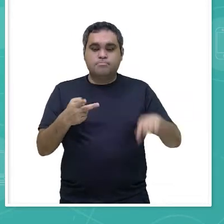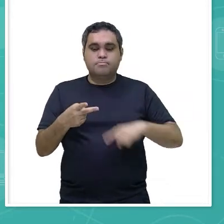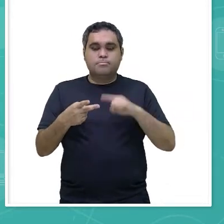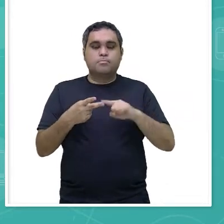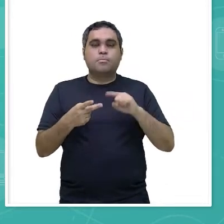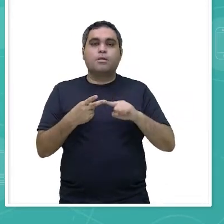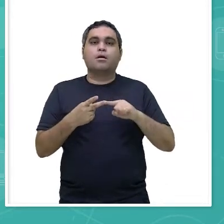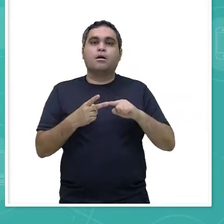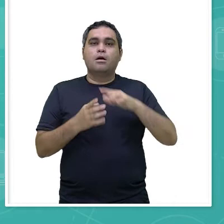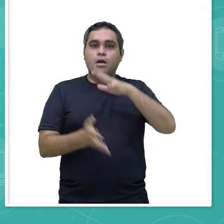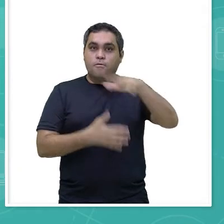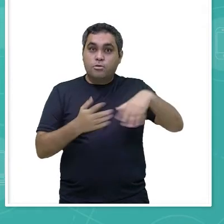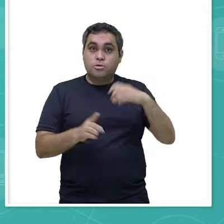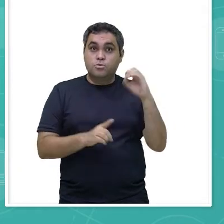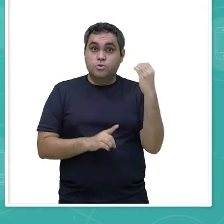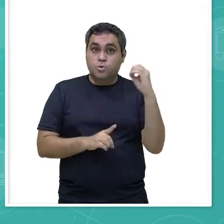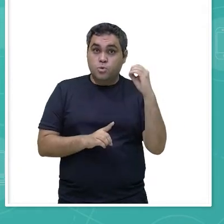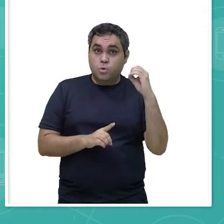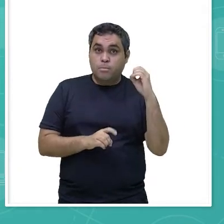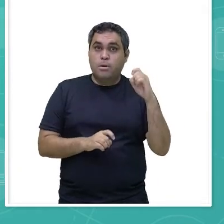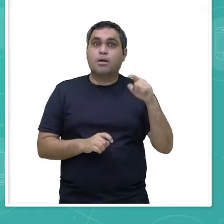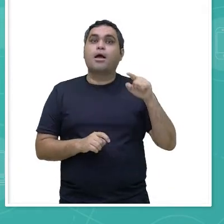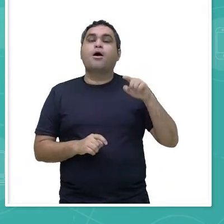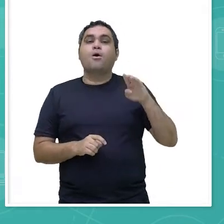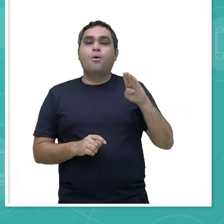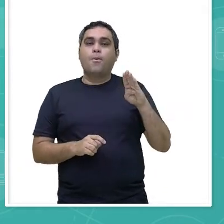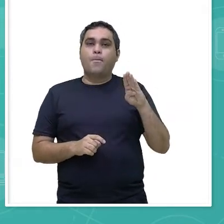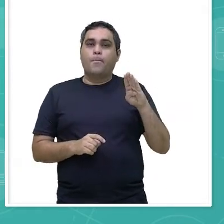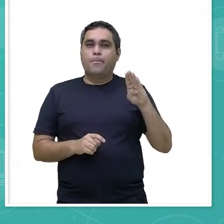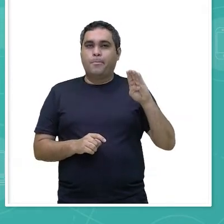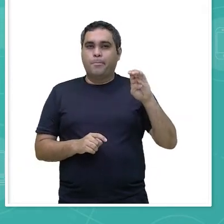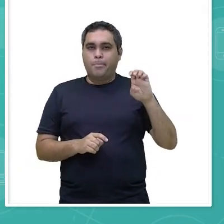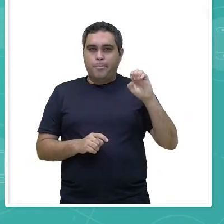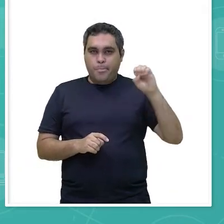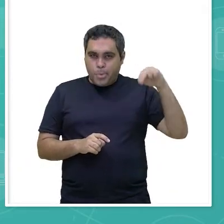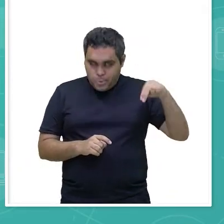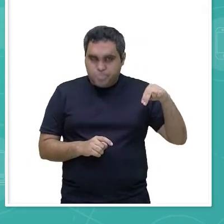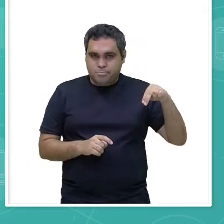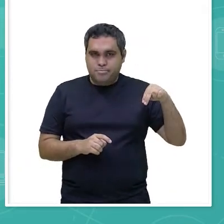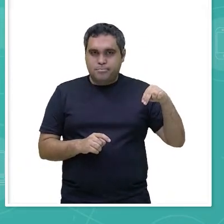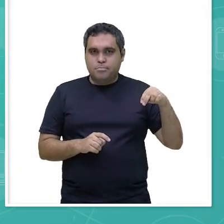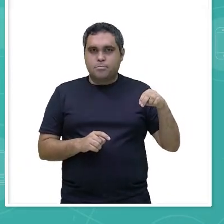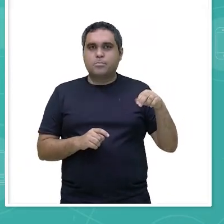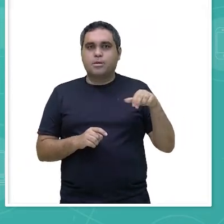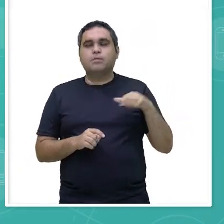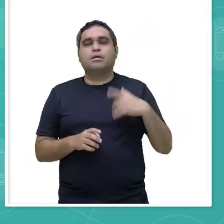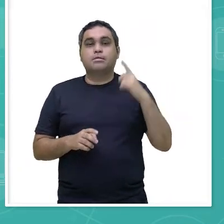Outubro, que vai ser realizada pelos bolcheviques. Quando acontece a Revolução de Fevereiro,